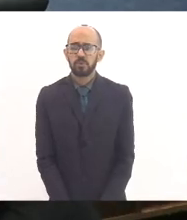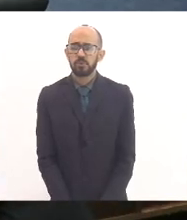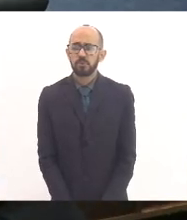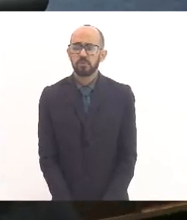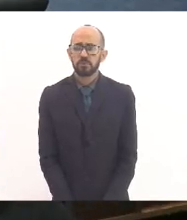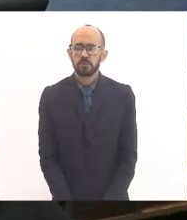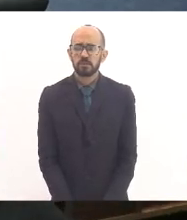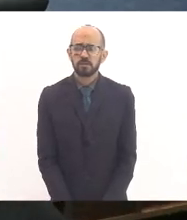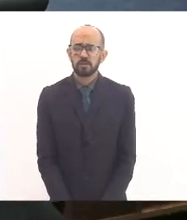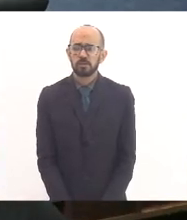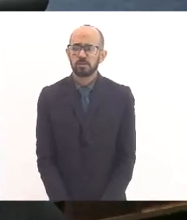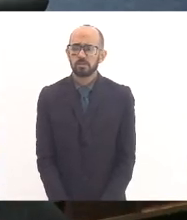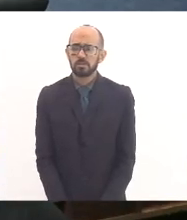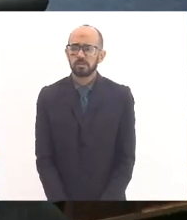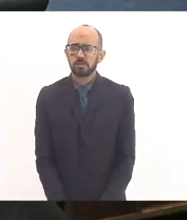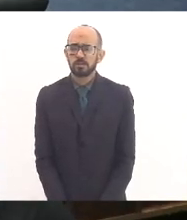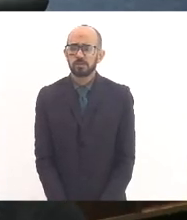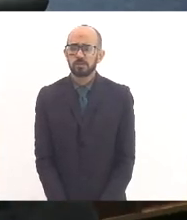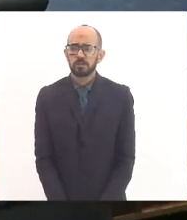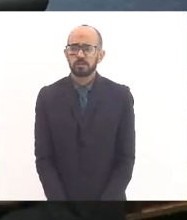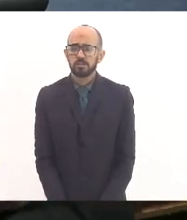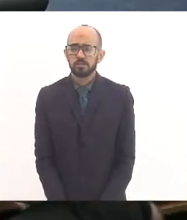E aí